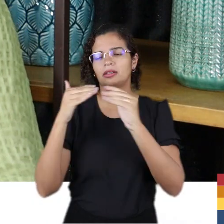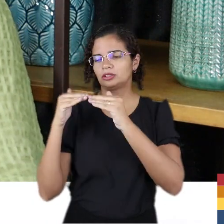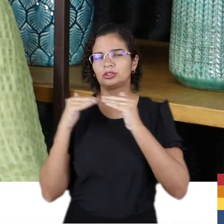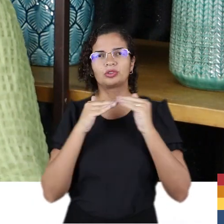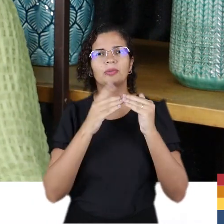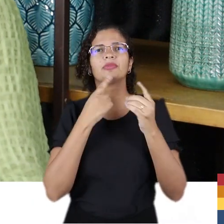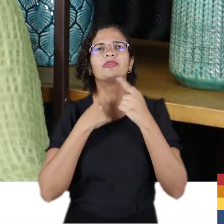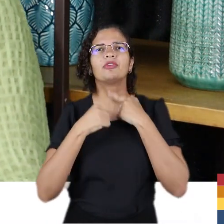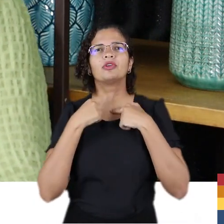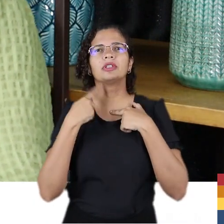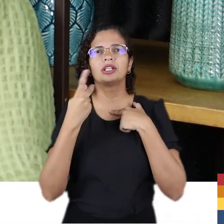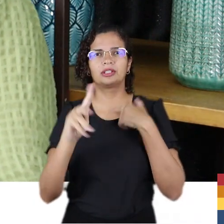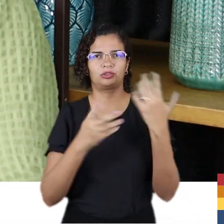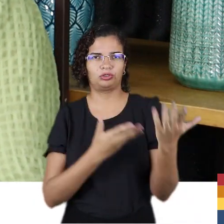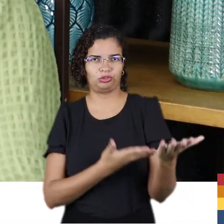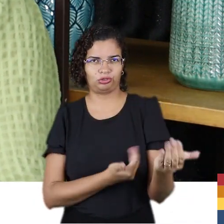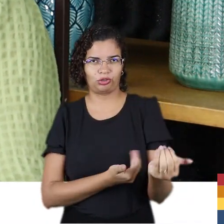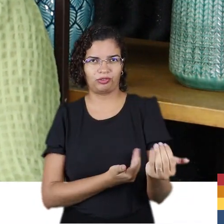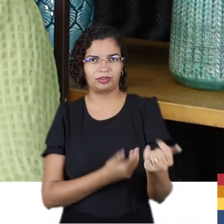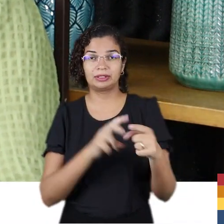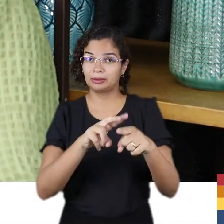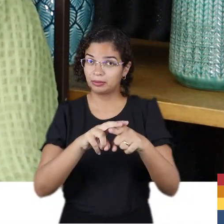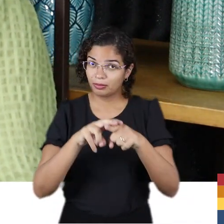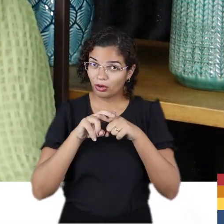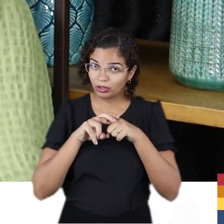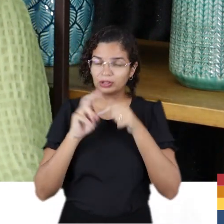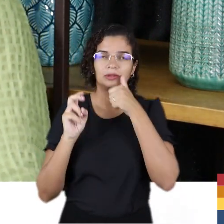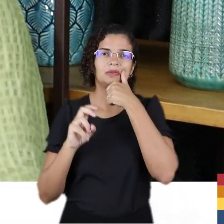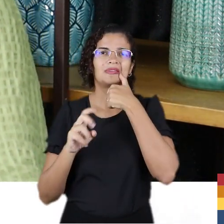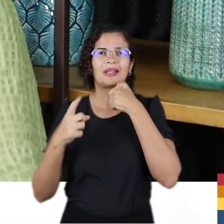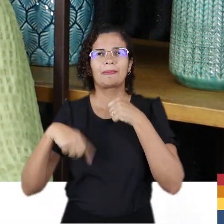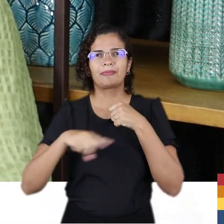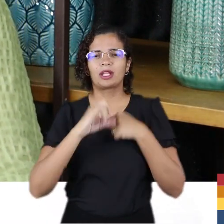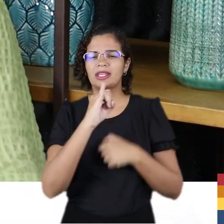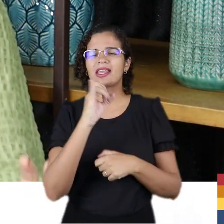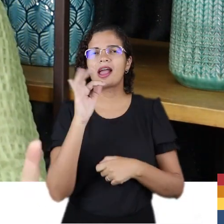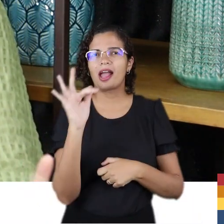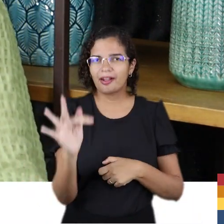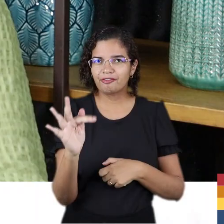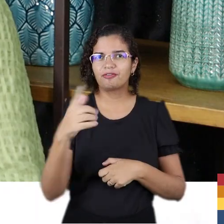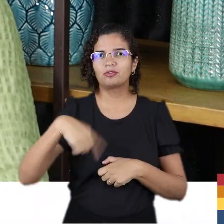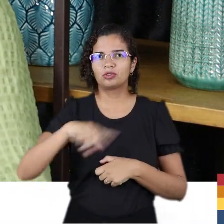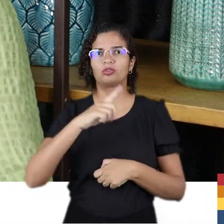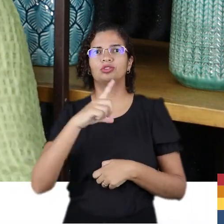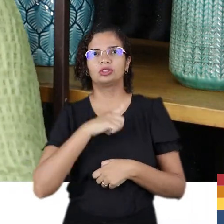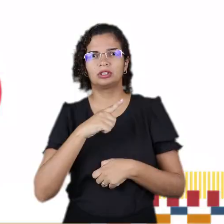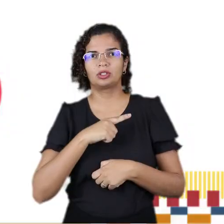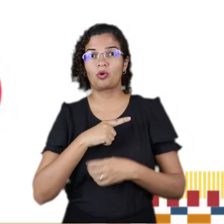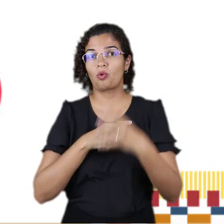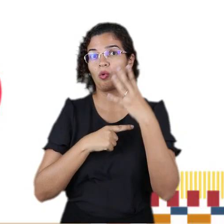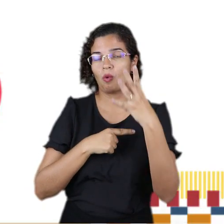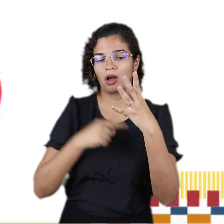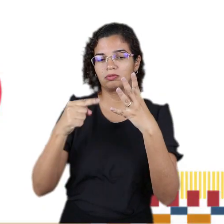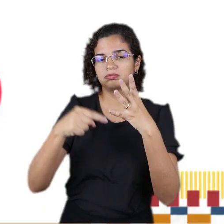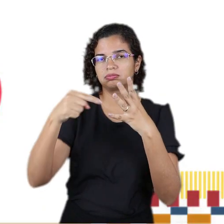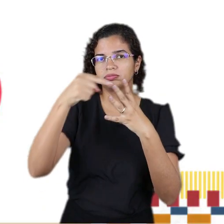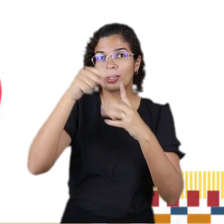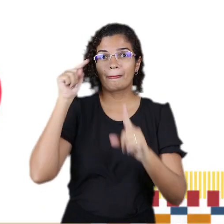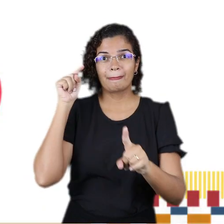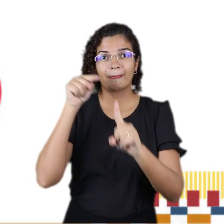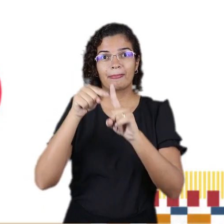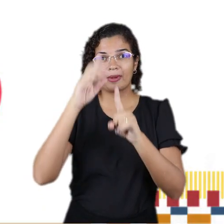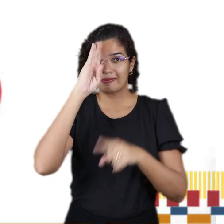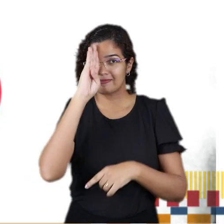jovens. Portanto, esses itinerários formativos, eles têm quatro objetivos principais, né? E esses